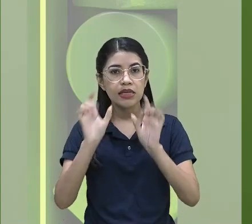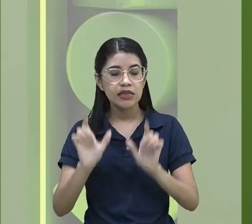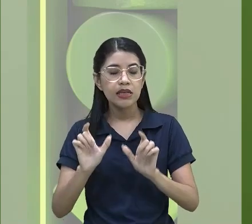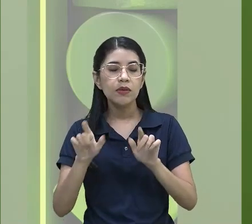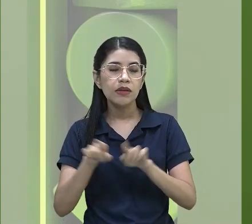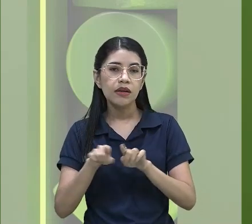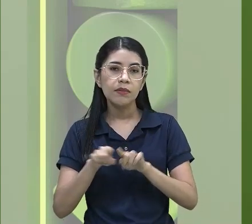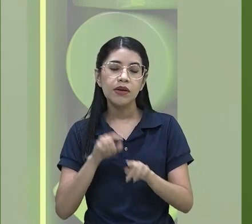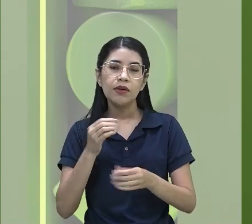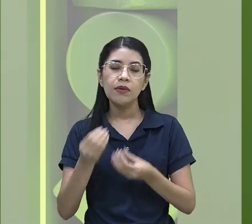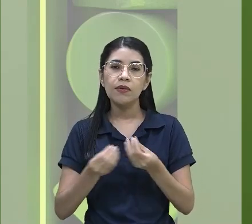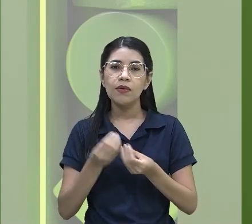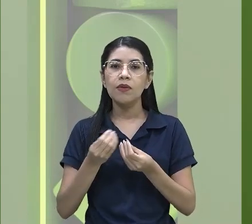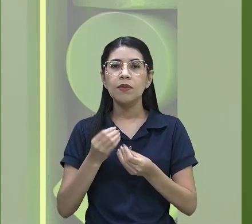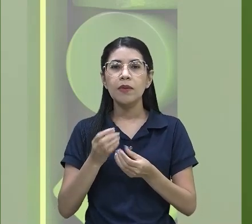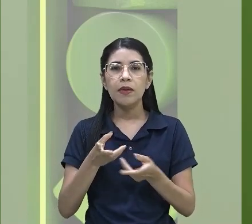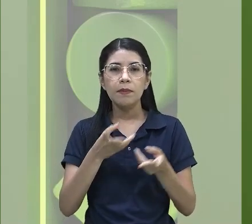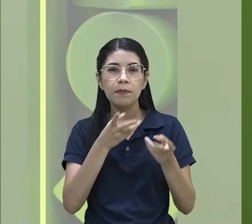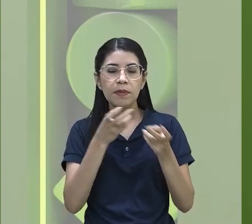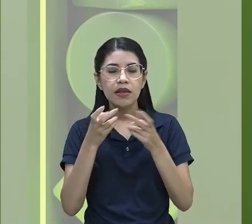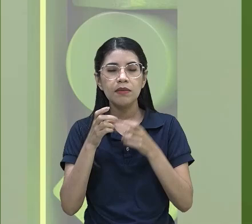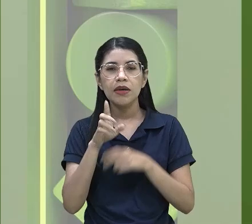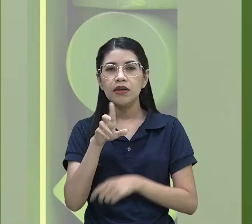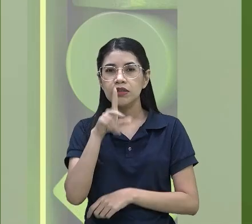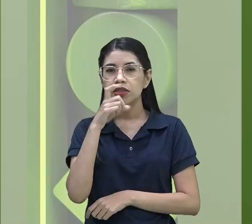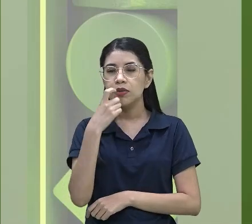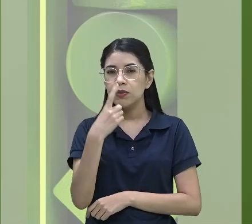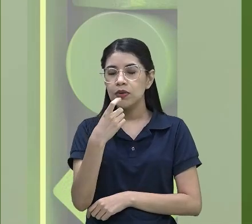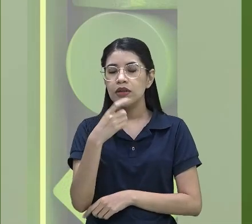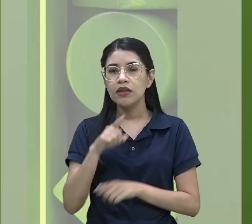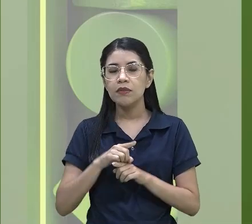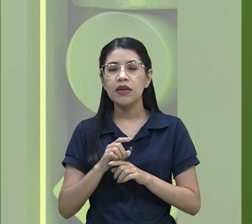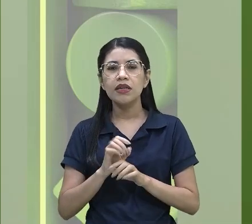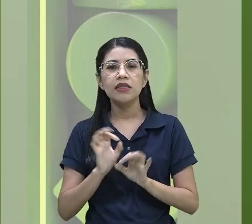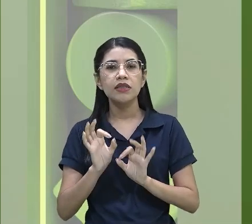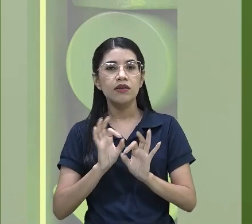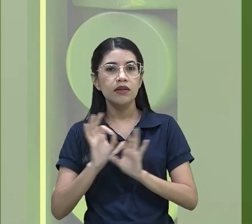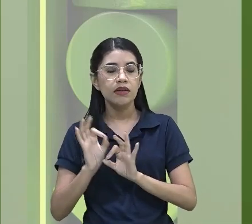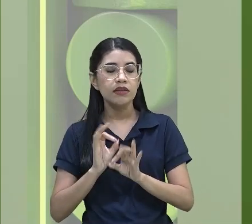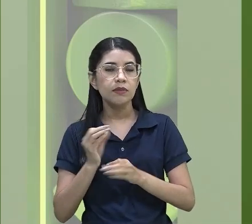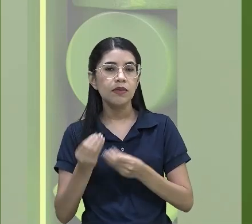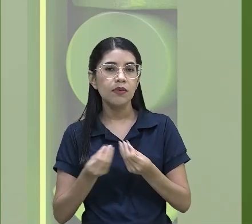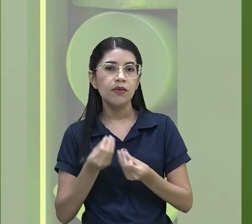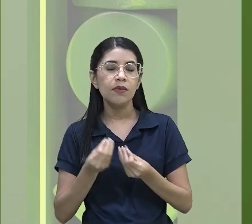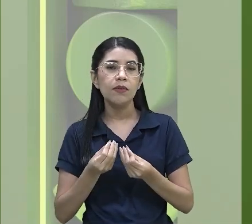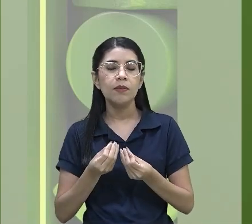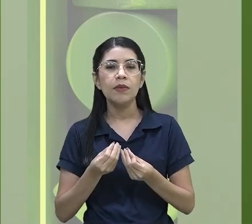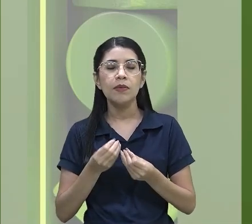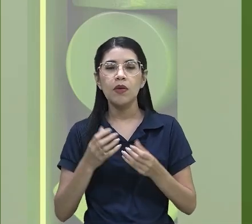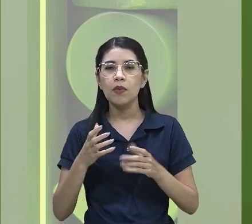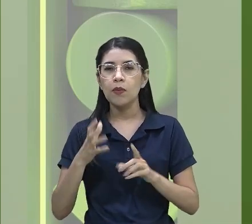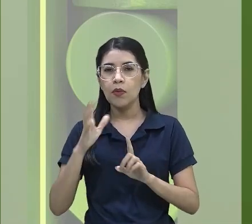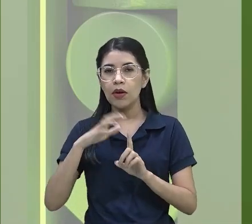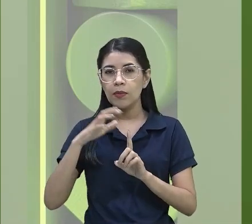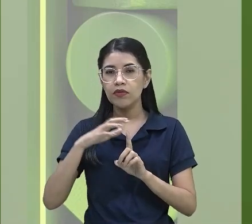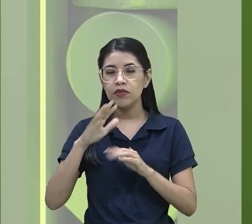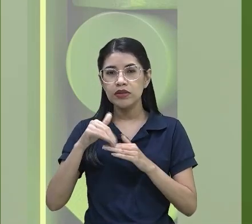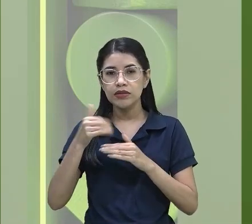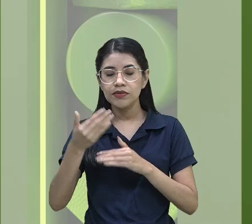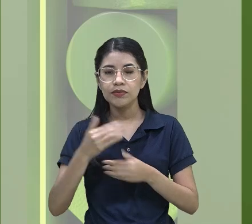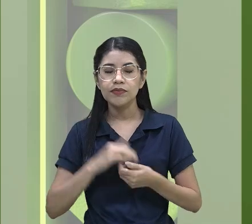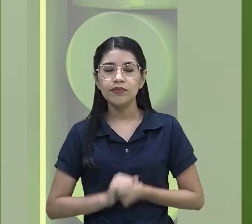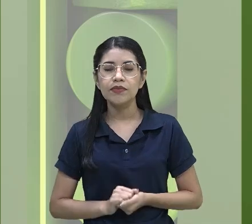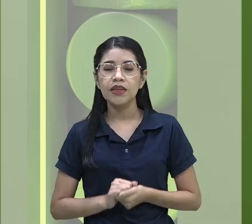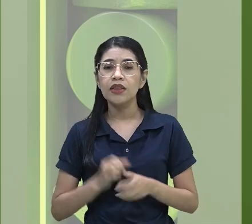depois dessa situação, e aí você se prepara para esse estímulo externo. Como é que